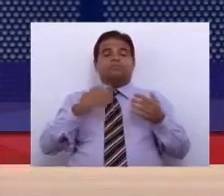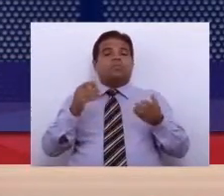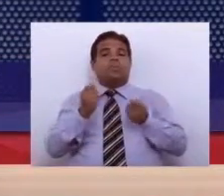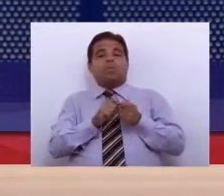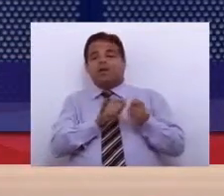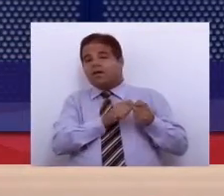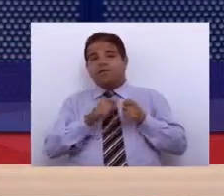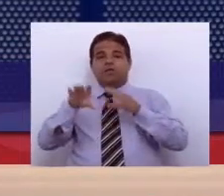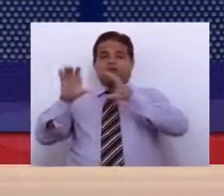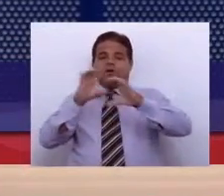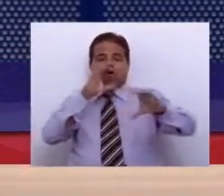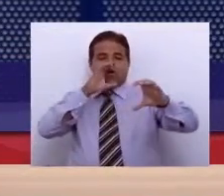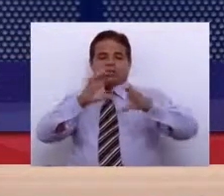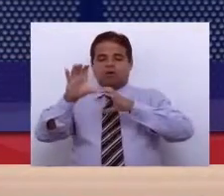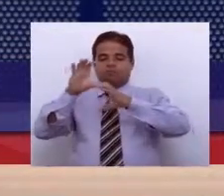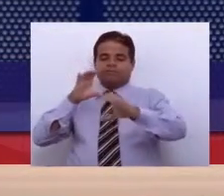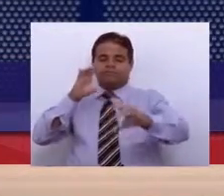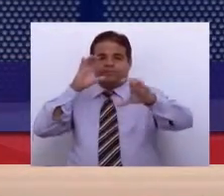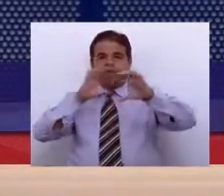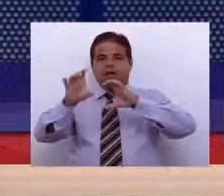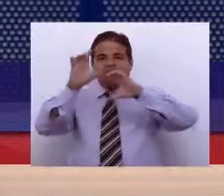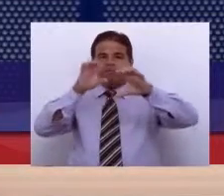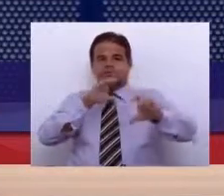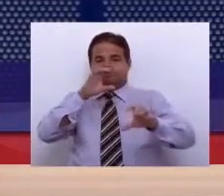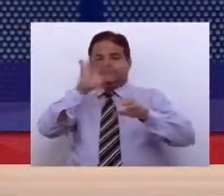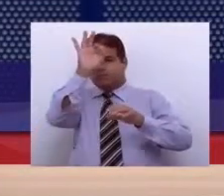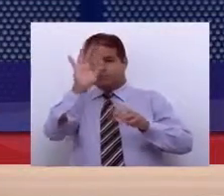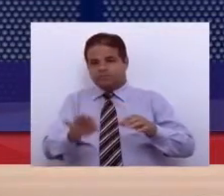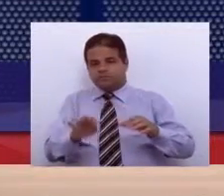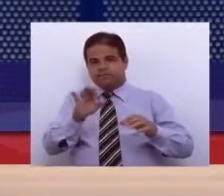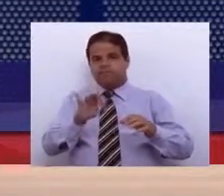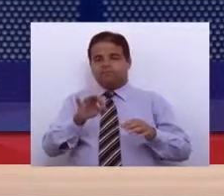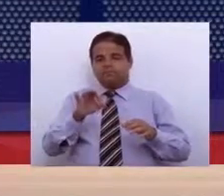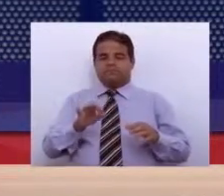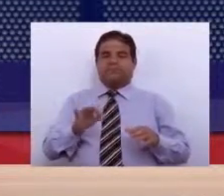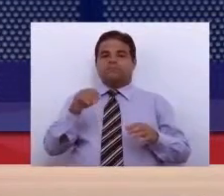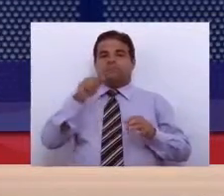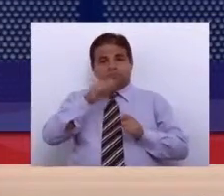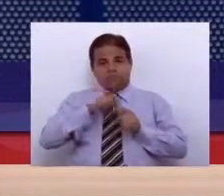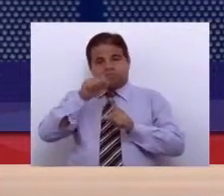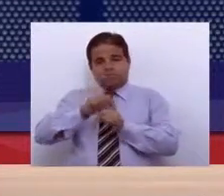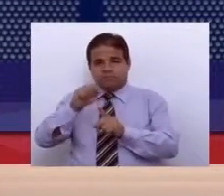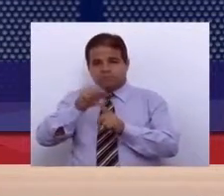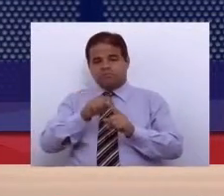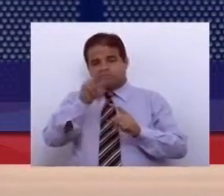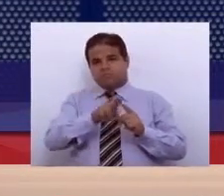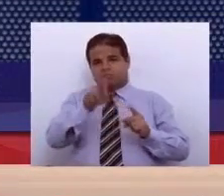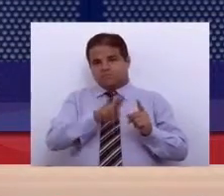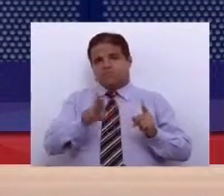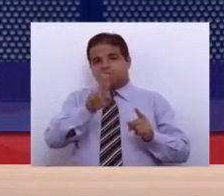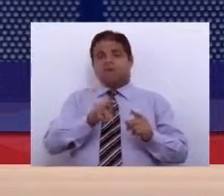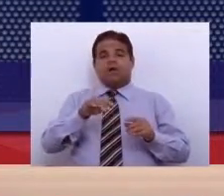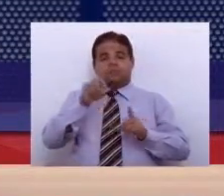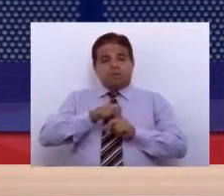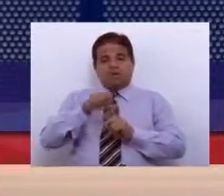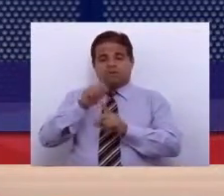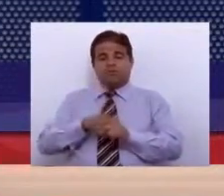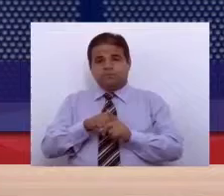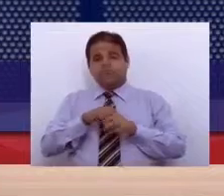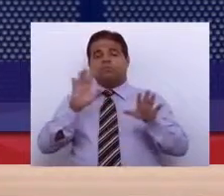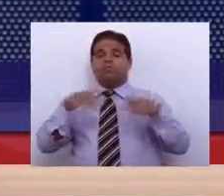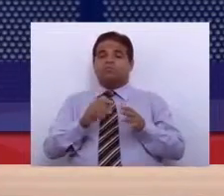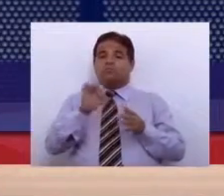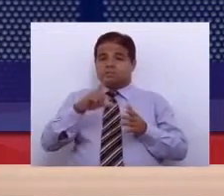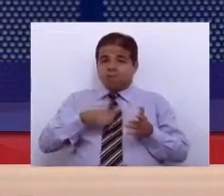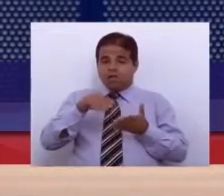a comunicação dos percentuais que poderão se utilizar mesa mês a secretaria ou se a uma